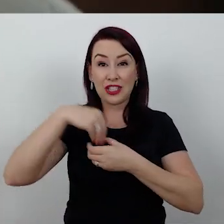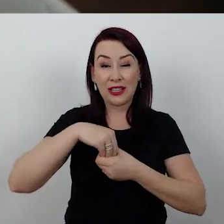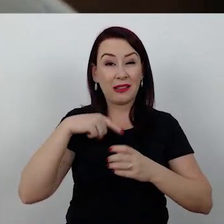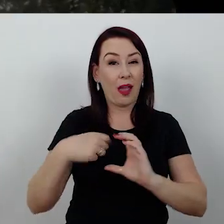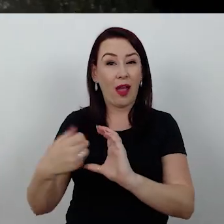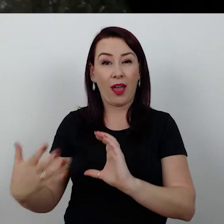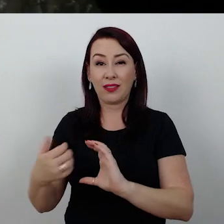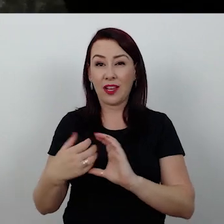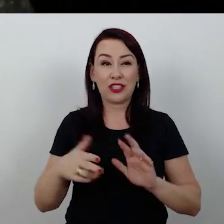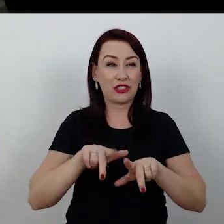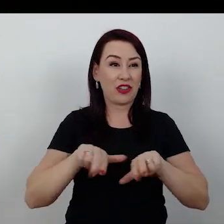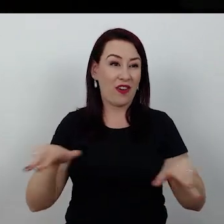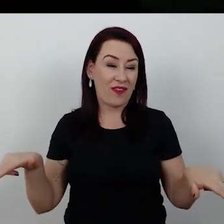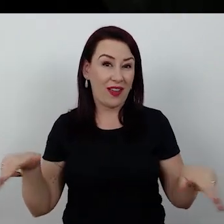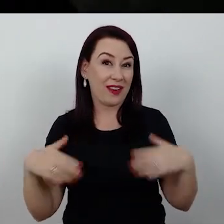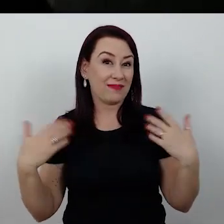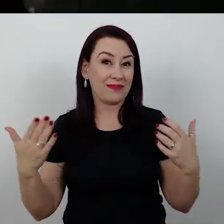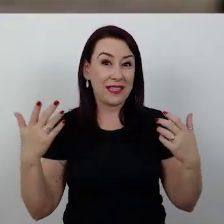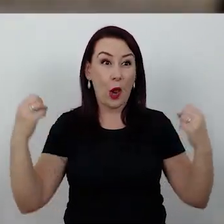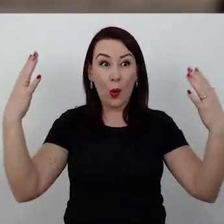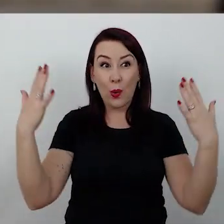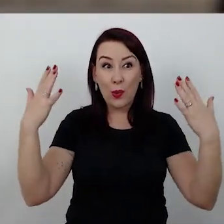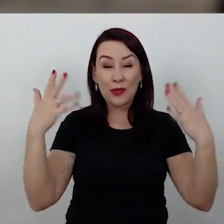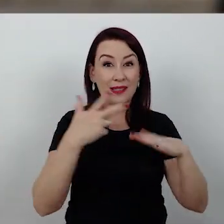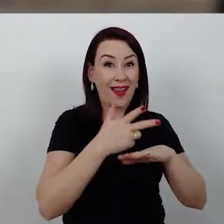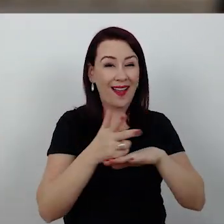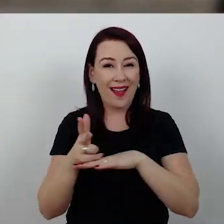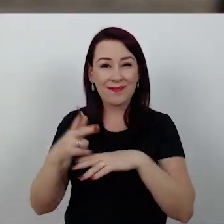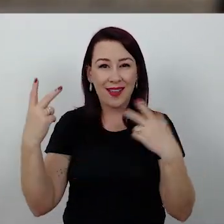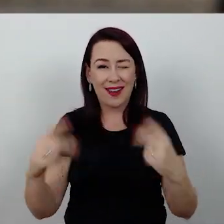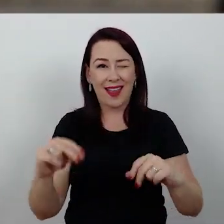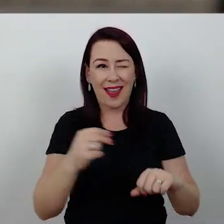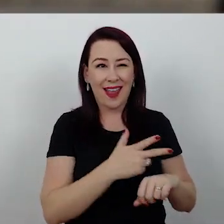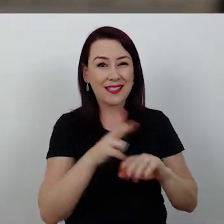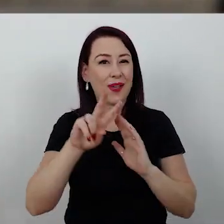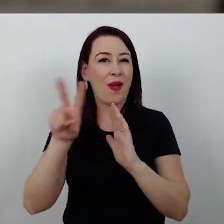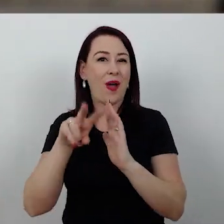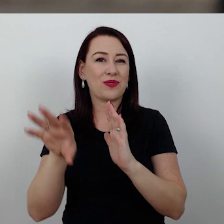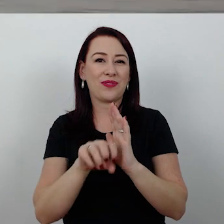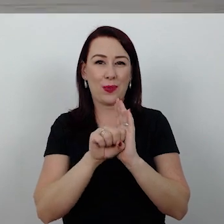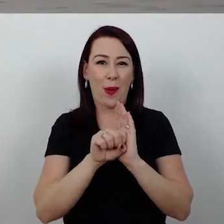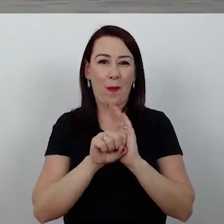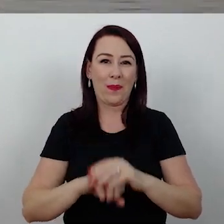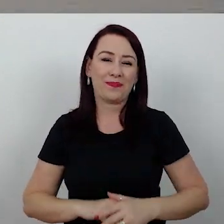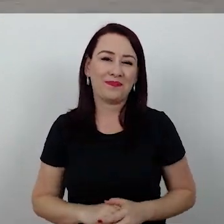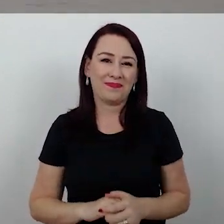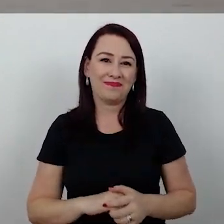filmar aqui. São Paulo é luz, São Paulo é câmera, São Paulo é ação, São Paulo é audiovisual.